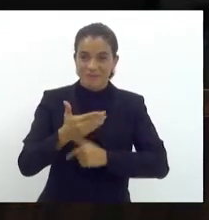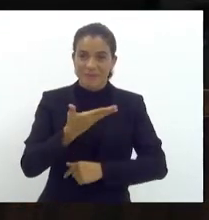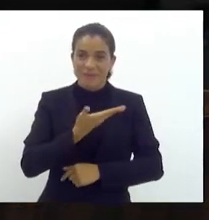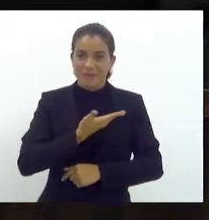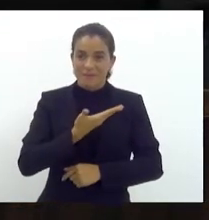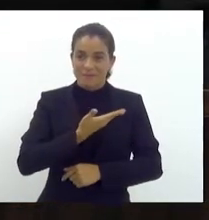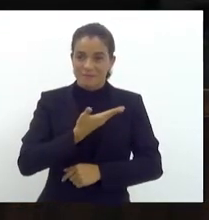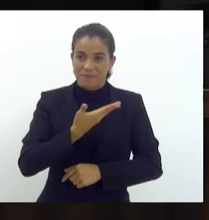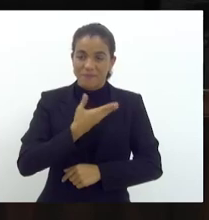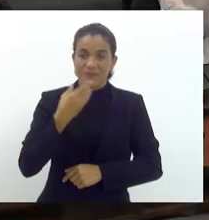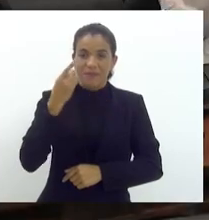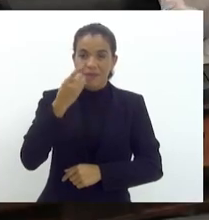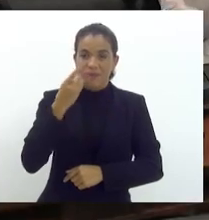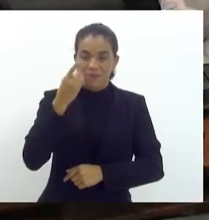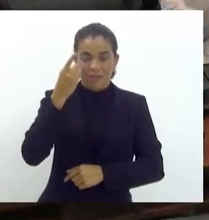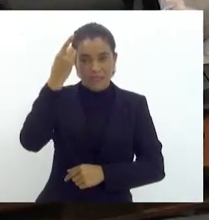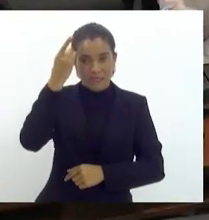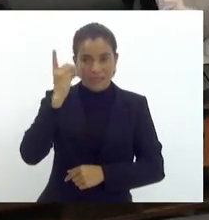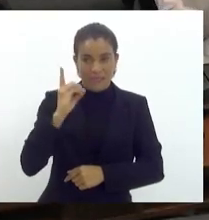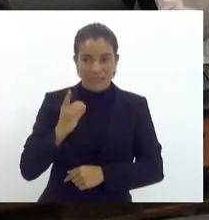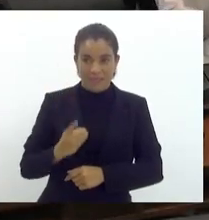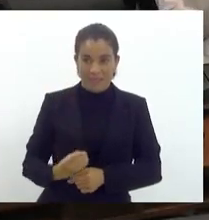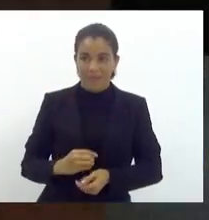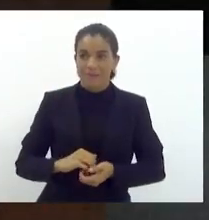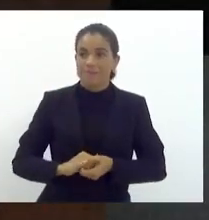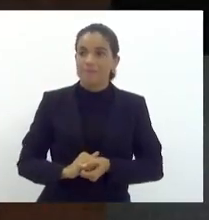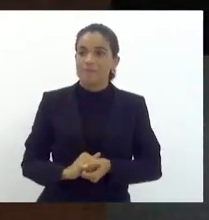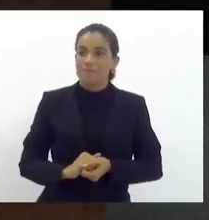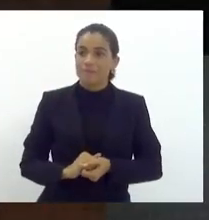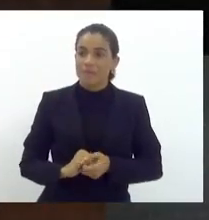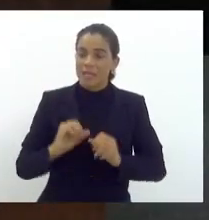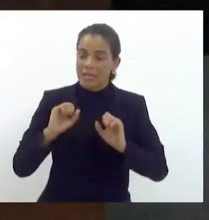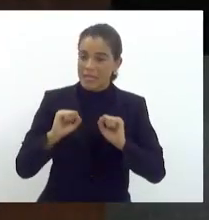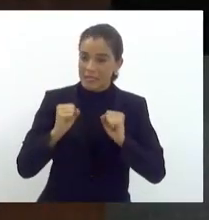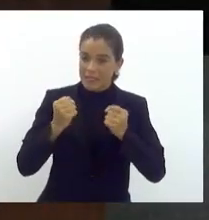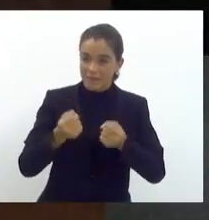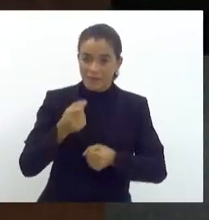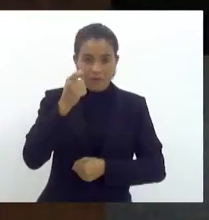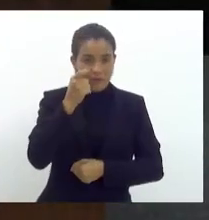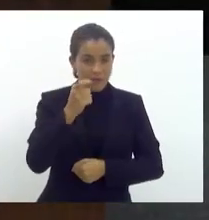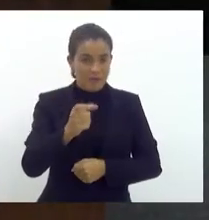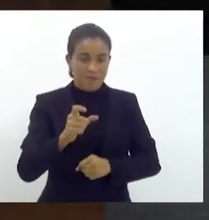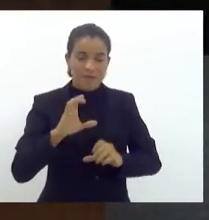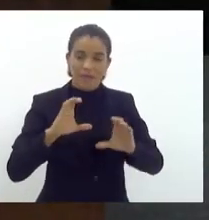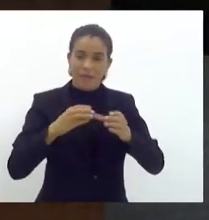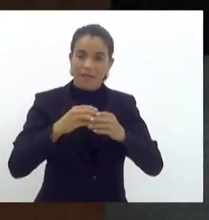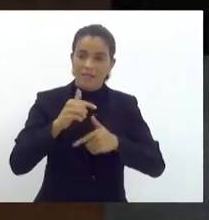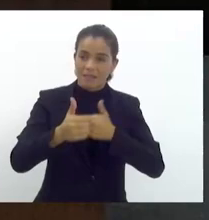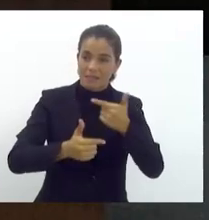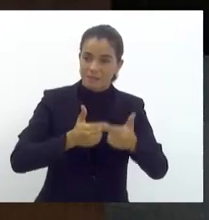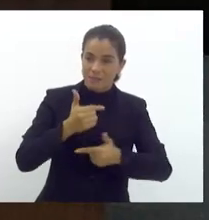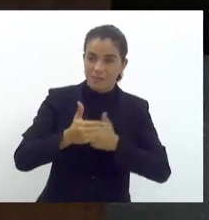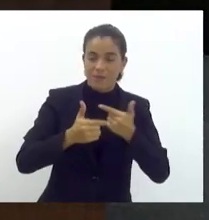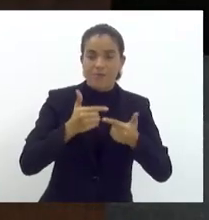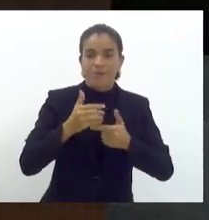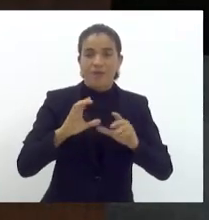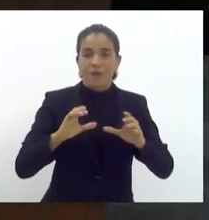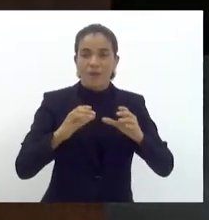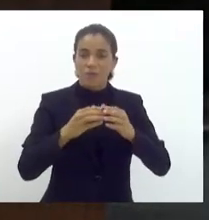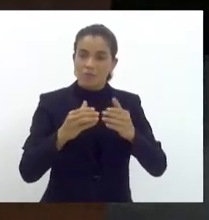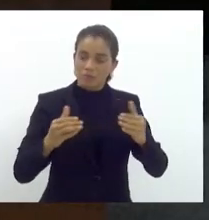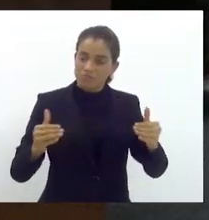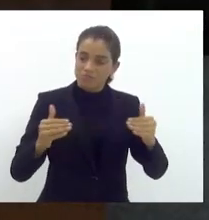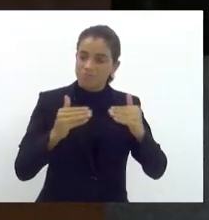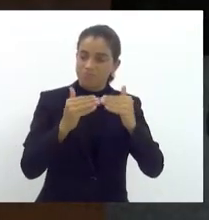querida amiga deputada Dani Balbi em defesa dos interesses da classe trabalhadora comissão é